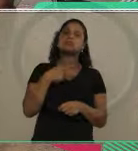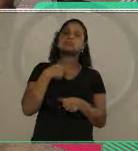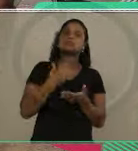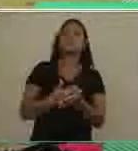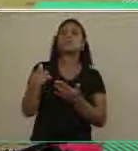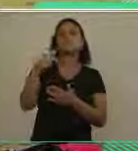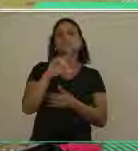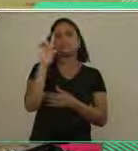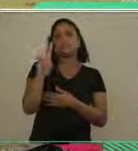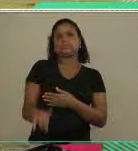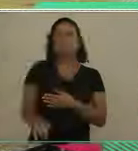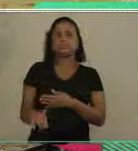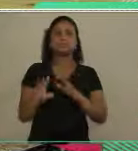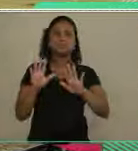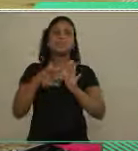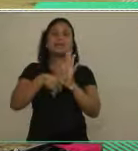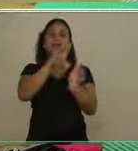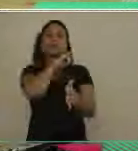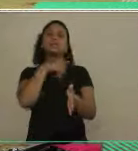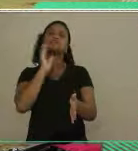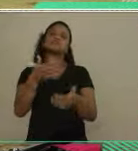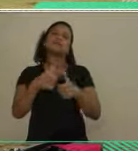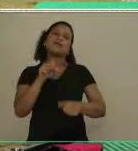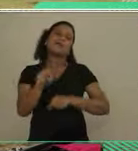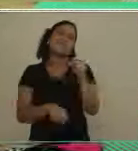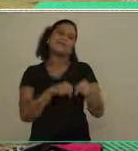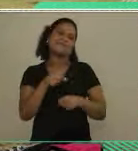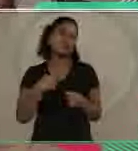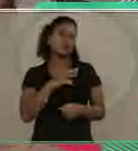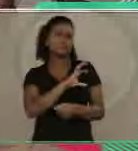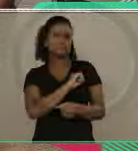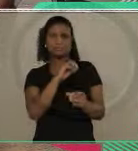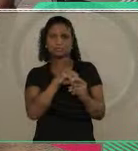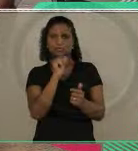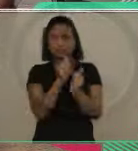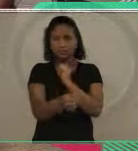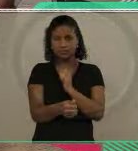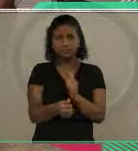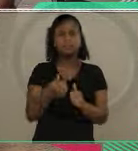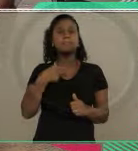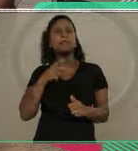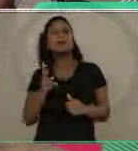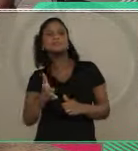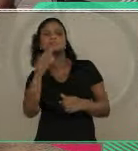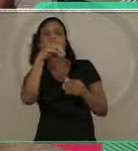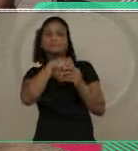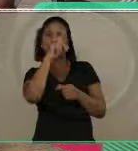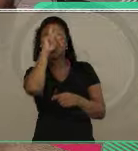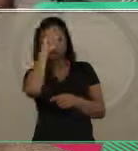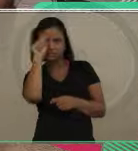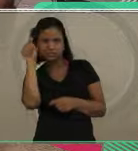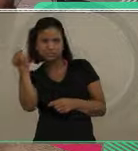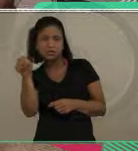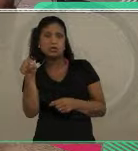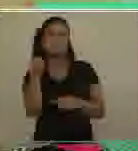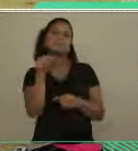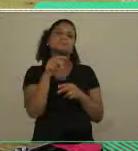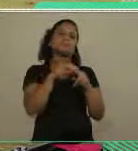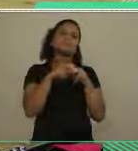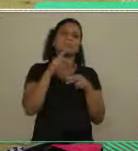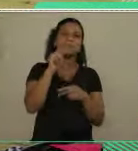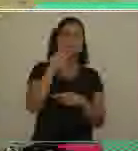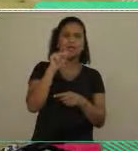pedalava antes, mas não fui aficionado ao esporte, né? Eu permaneci hospitalizado com uma paraplegia.